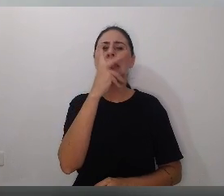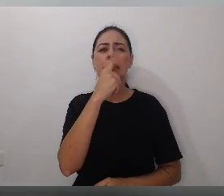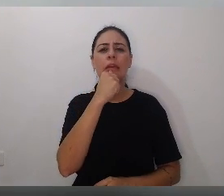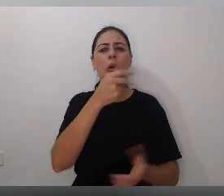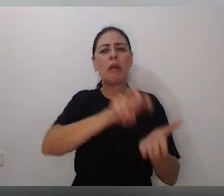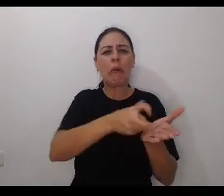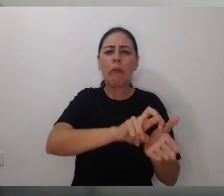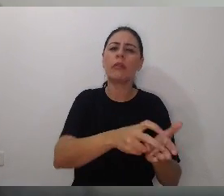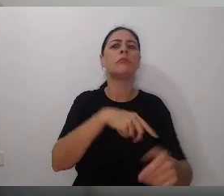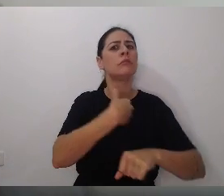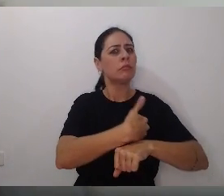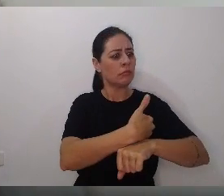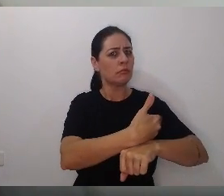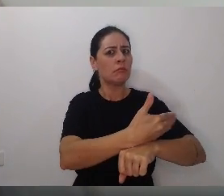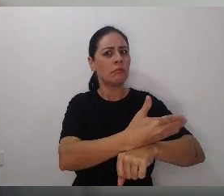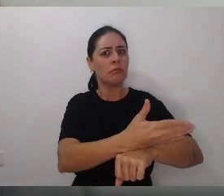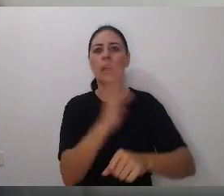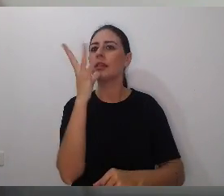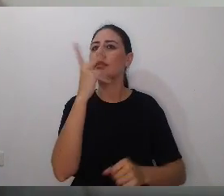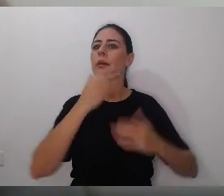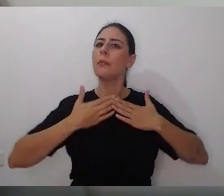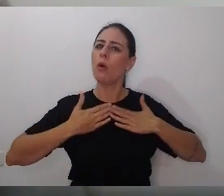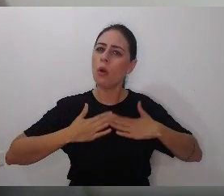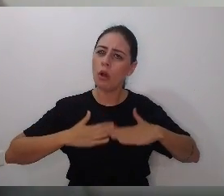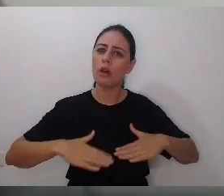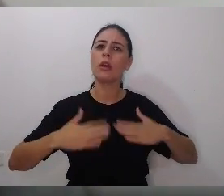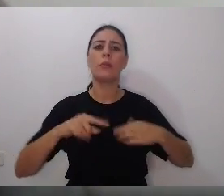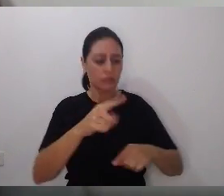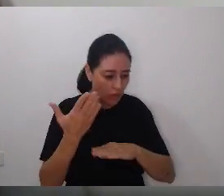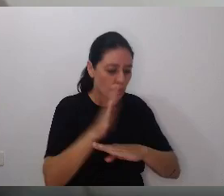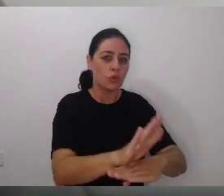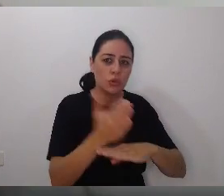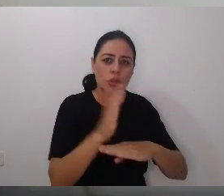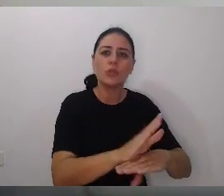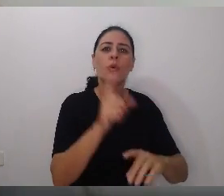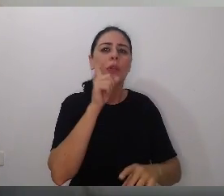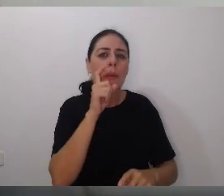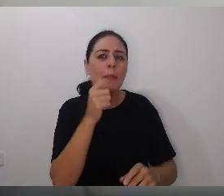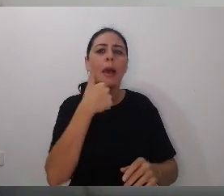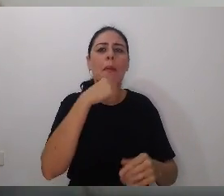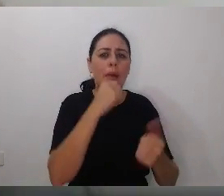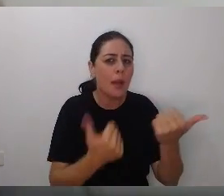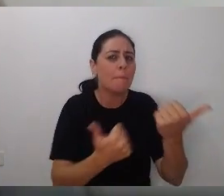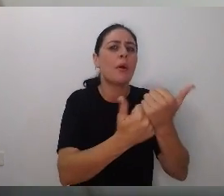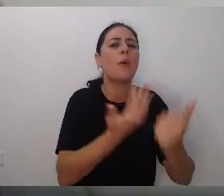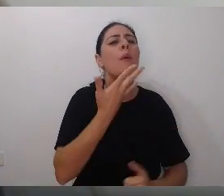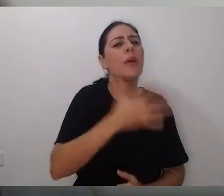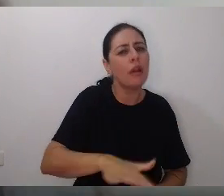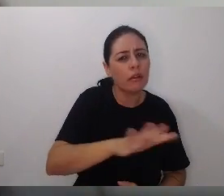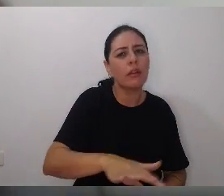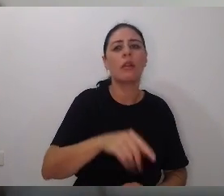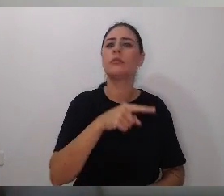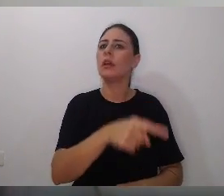Então, é bem importante a gente observar esses sinais, né, de alerta, quando a criança